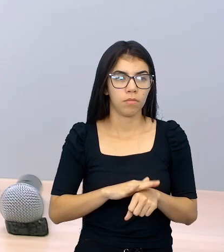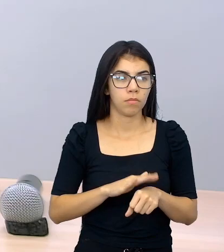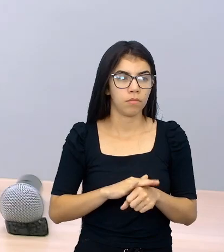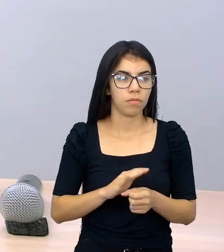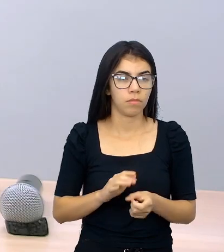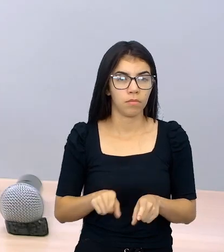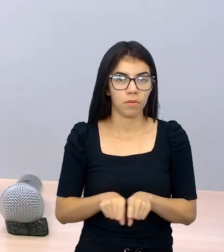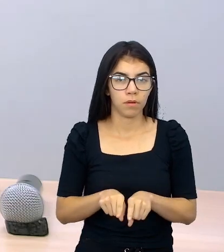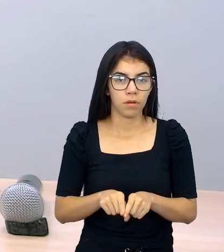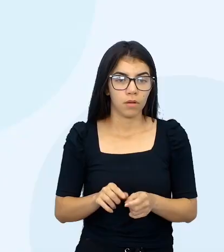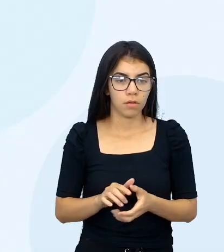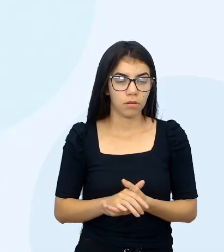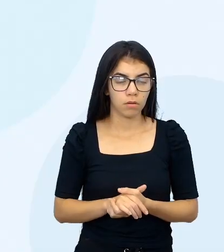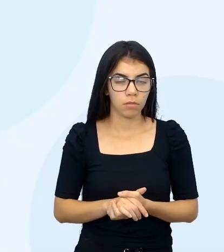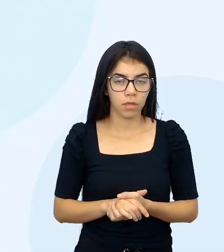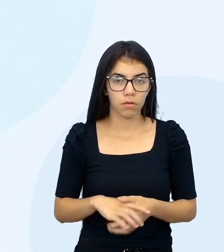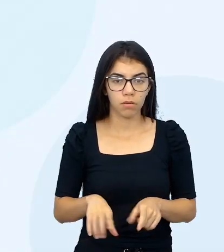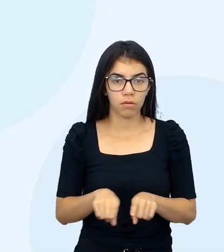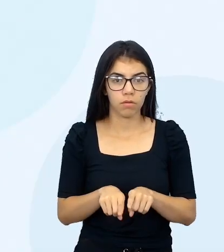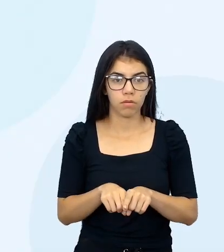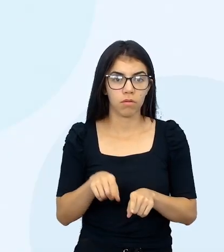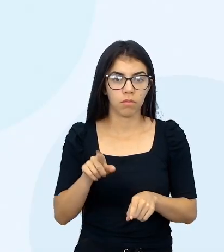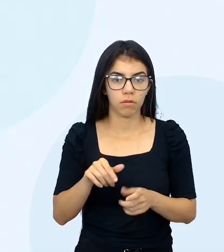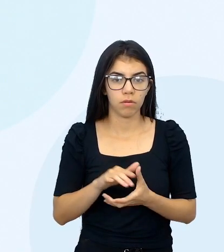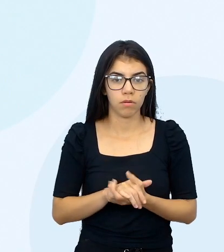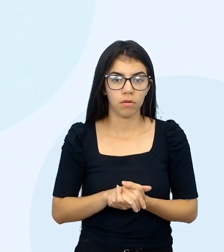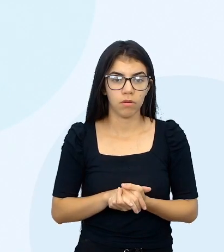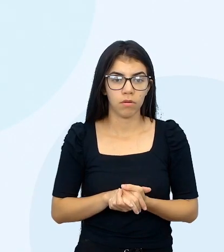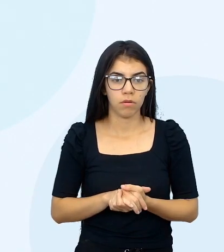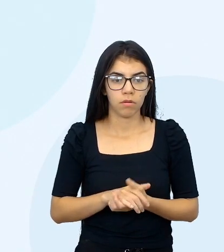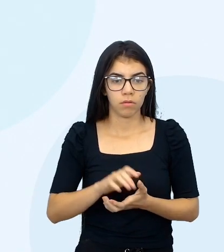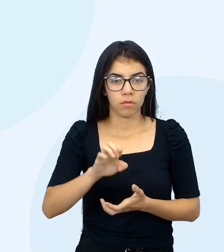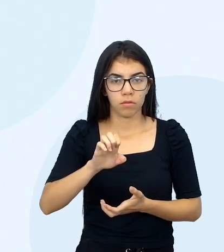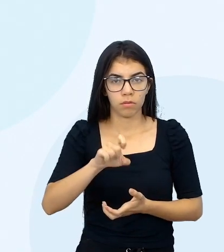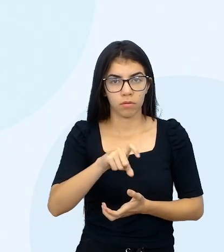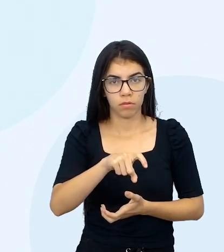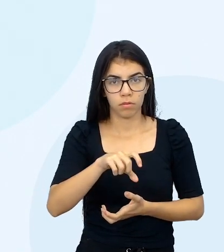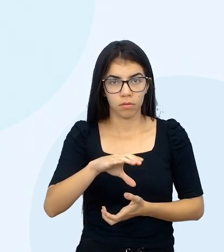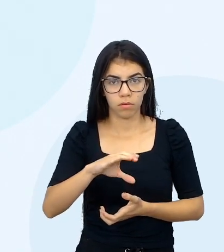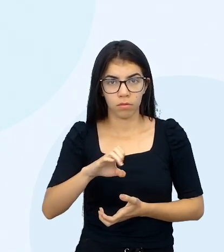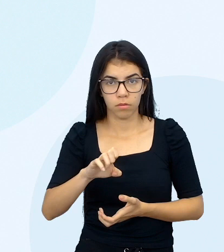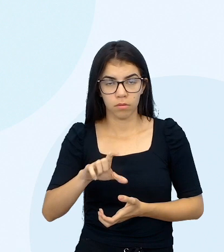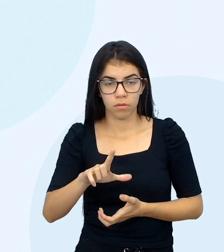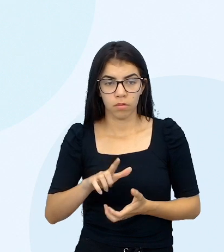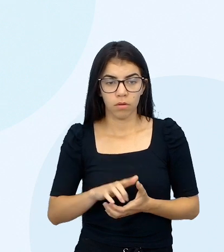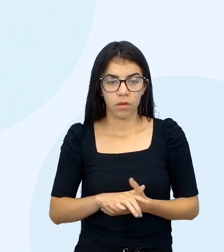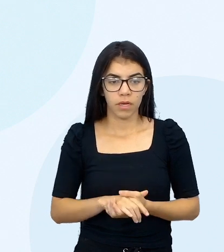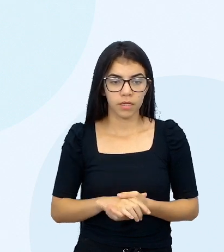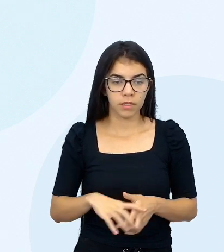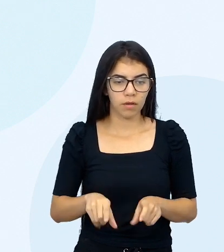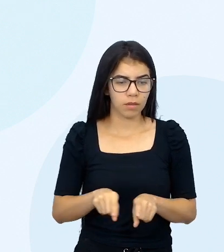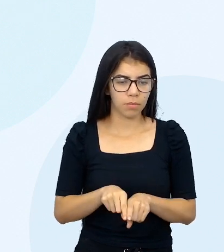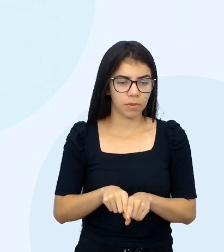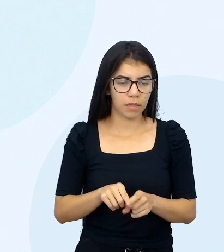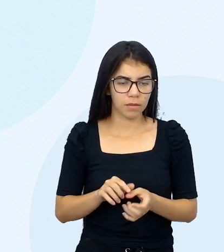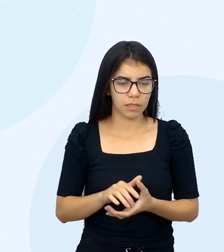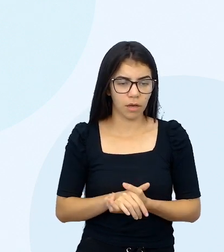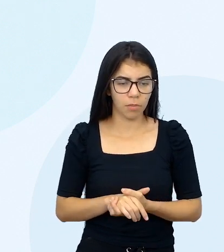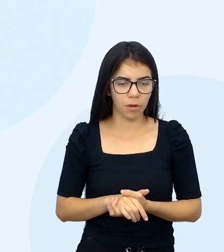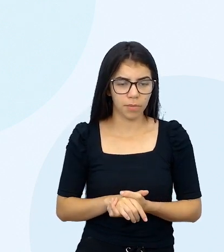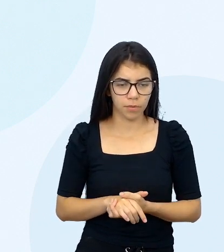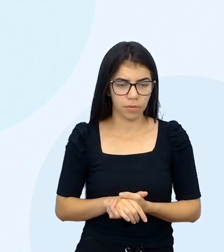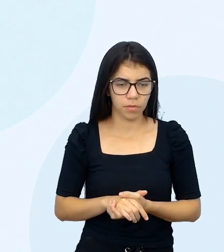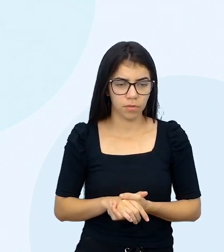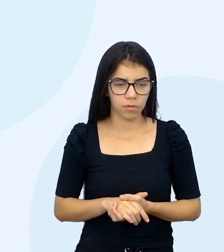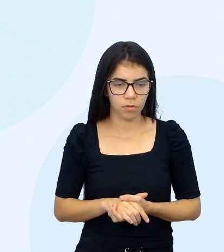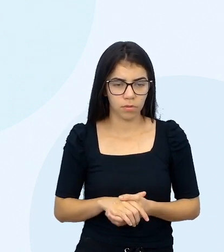Então, eu vou usar a mesma tabela lá na planilha eletrônica que eu escolhi como Excel, como planilha eletrônica. Eu vou ter que digitar coluna X, você vai ter que me